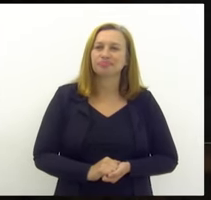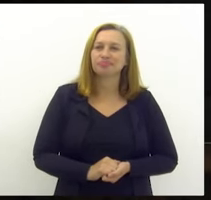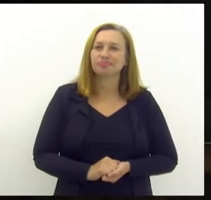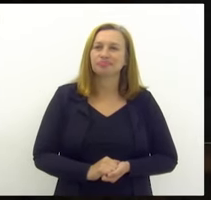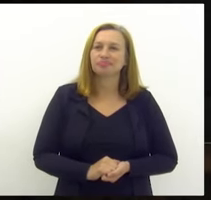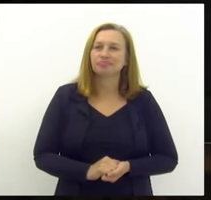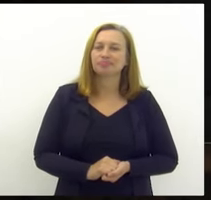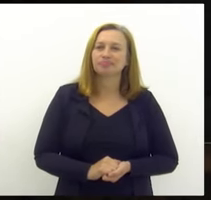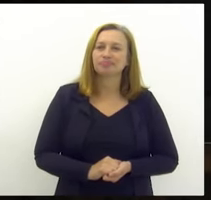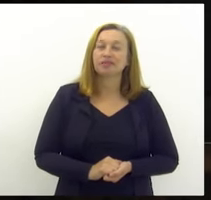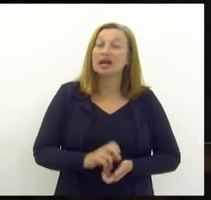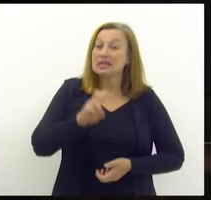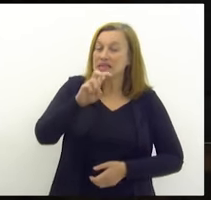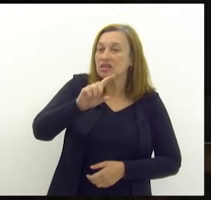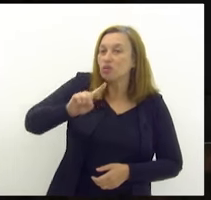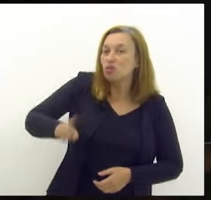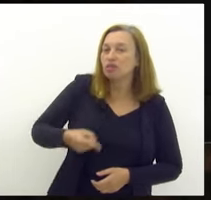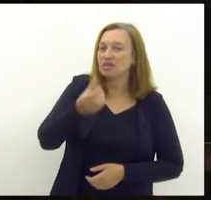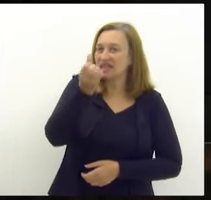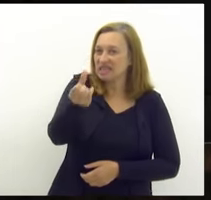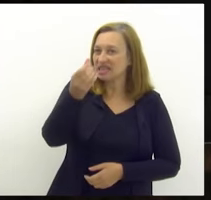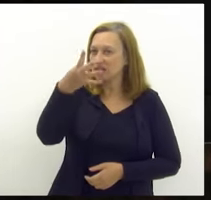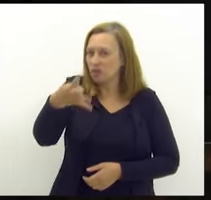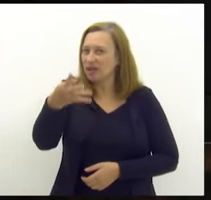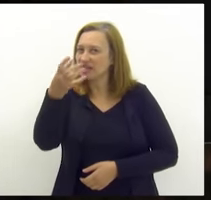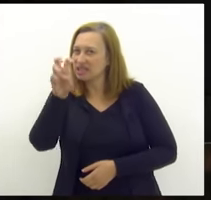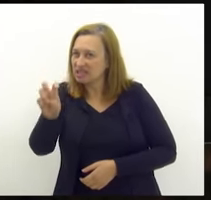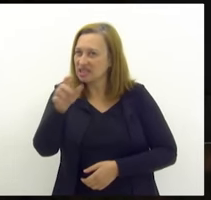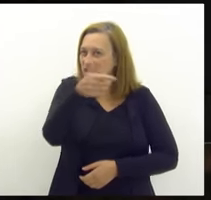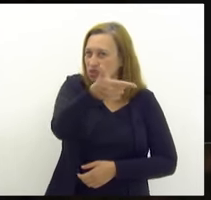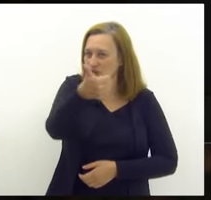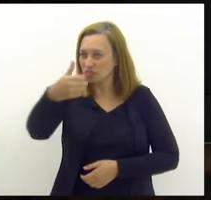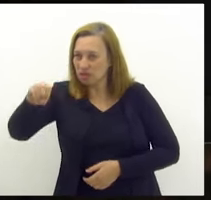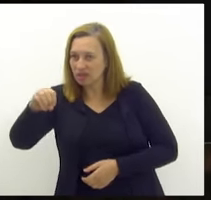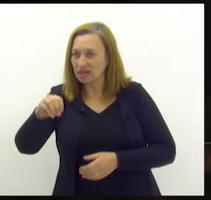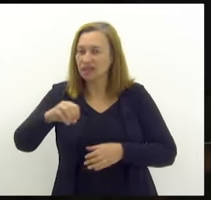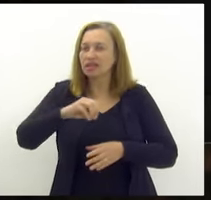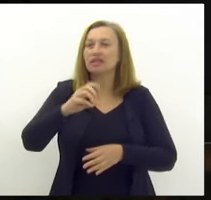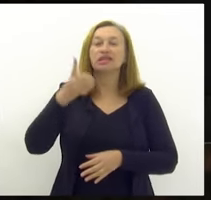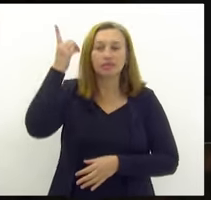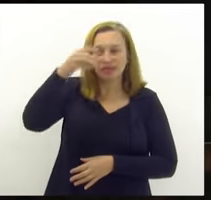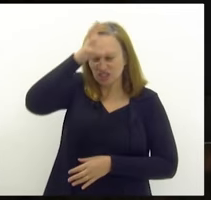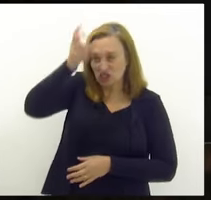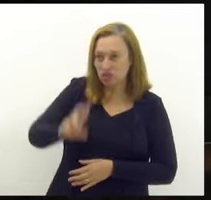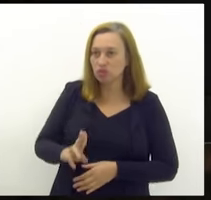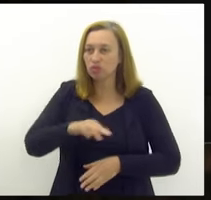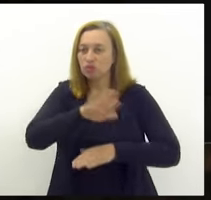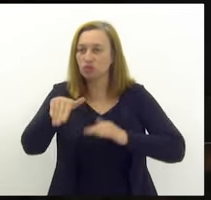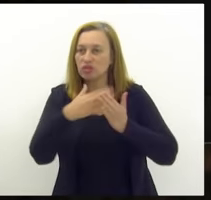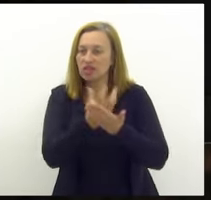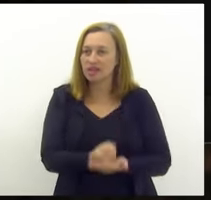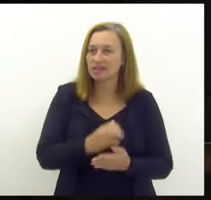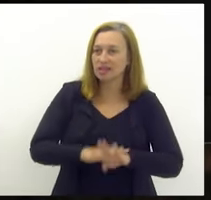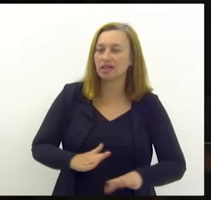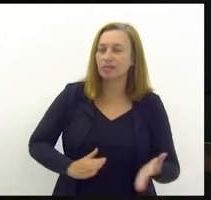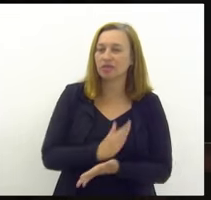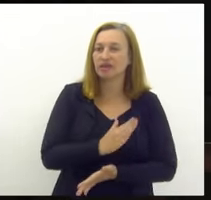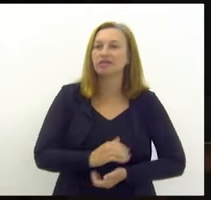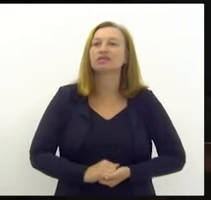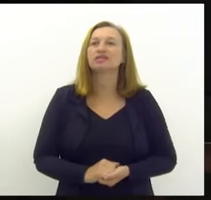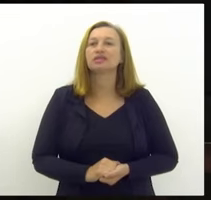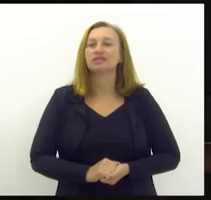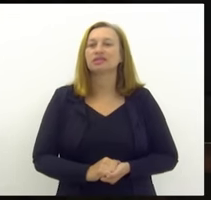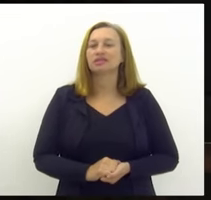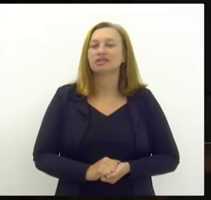aprovado 5645 2010 Deputado tiju senhores que aprovam permaneço Como estão